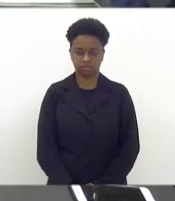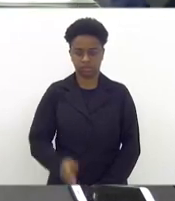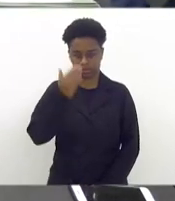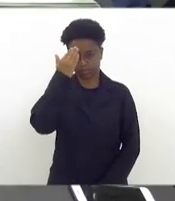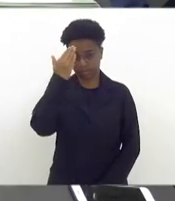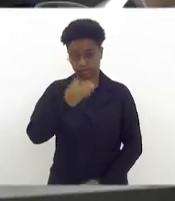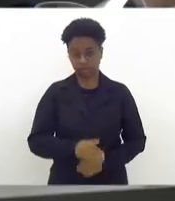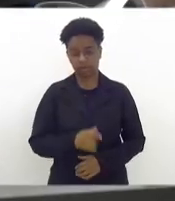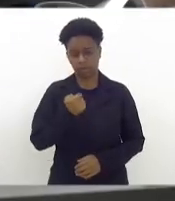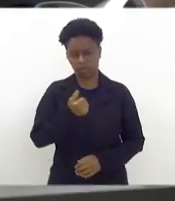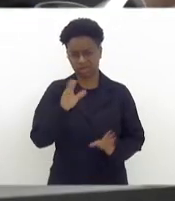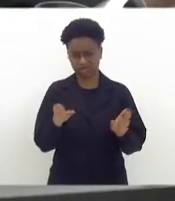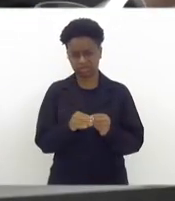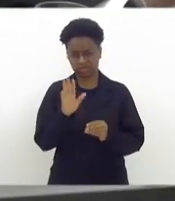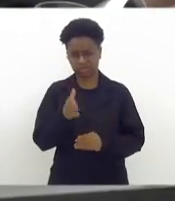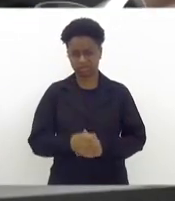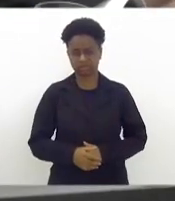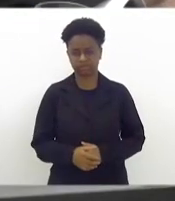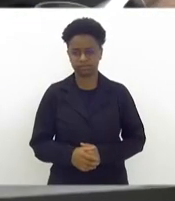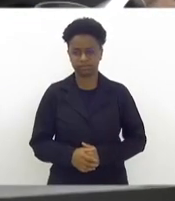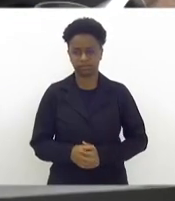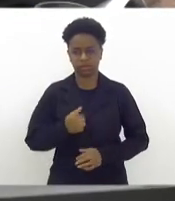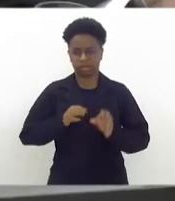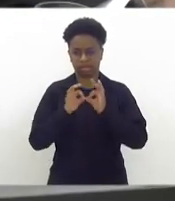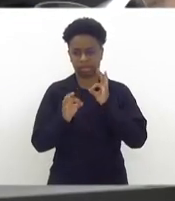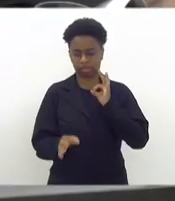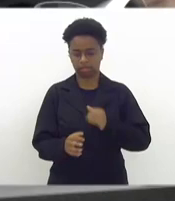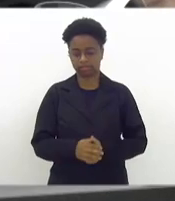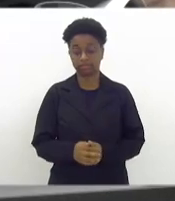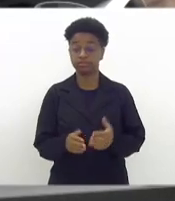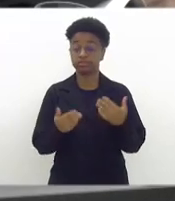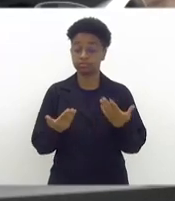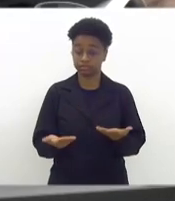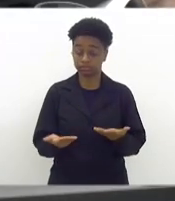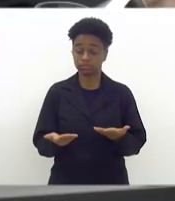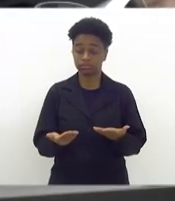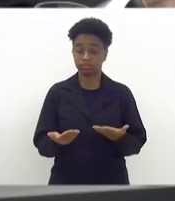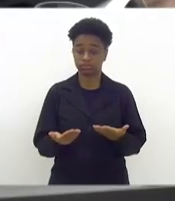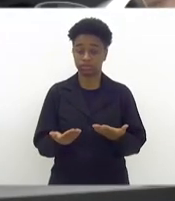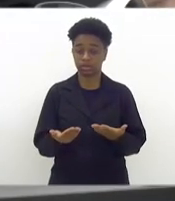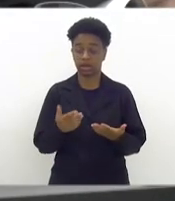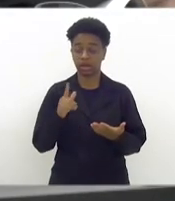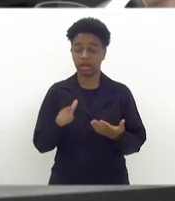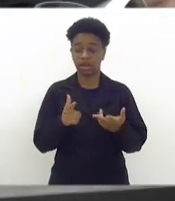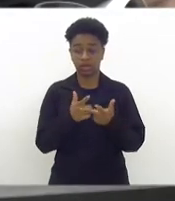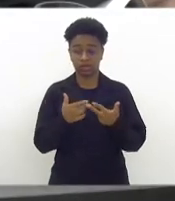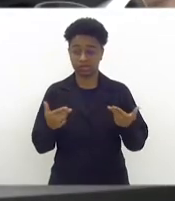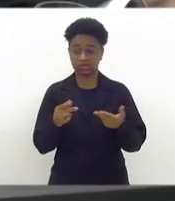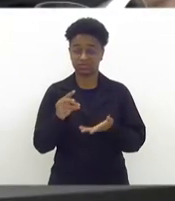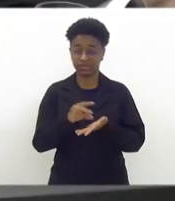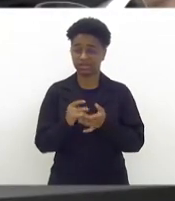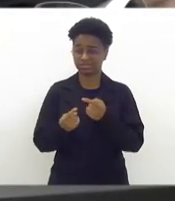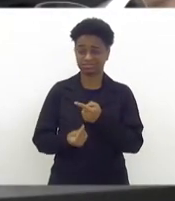obrigado. Já estou concluindo, então, que eu me expandi aqui. Então, além de ser algo completamente um